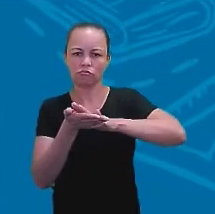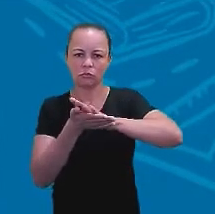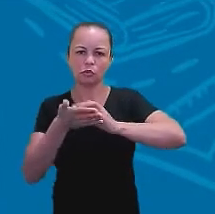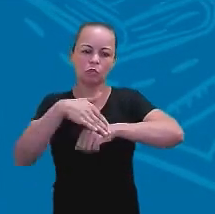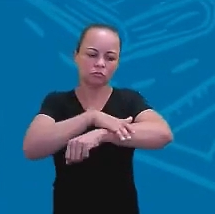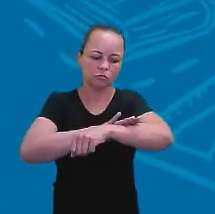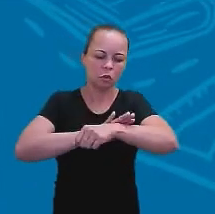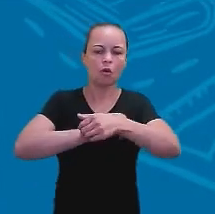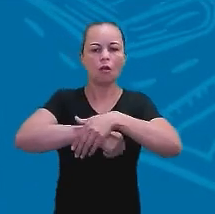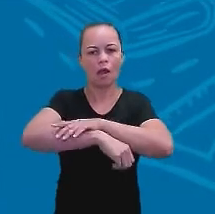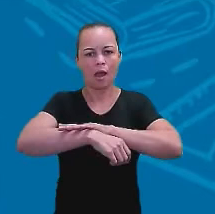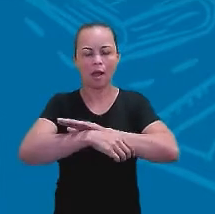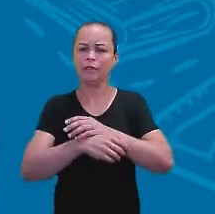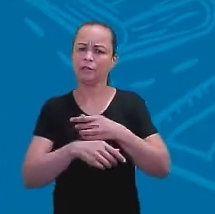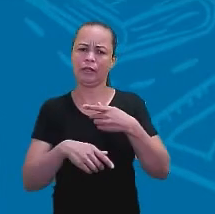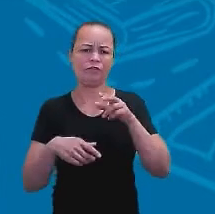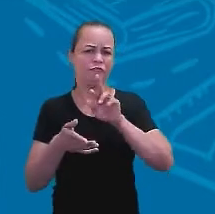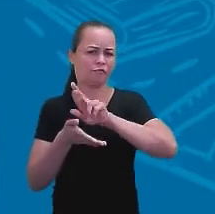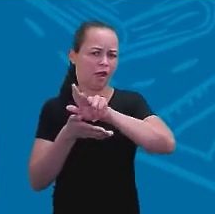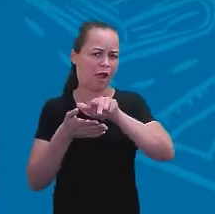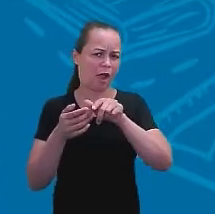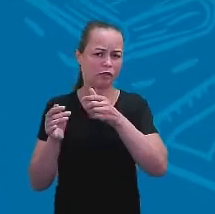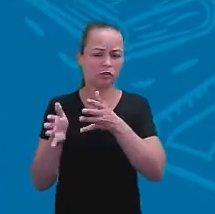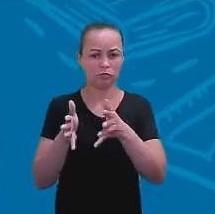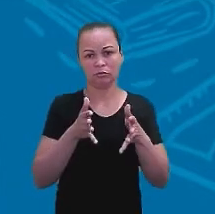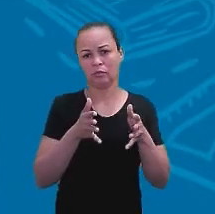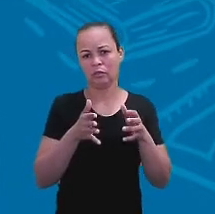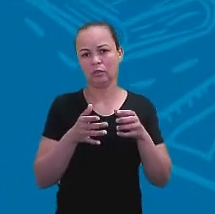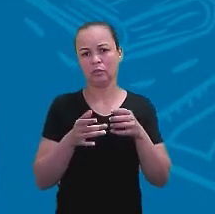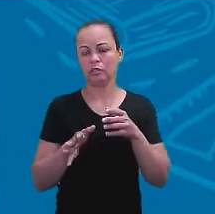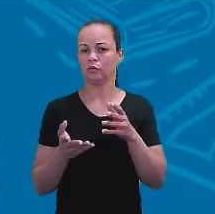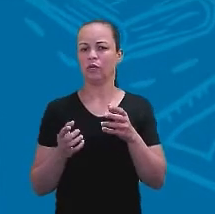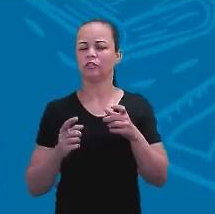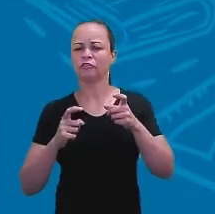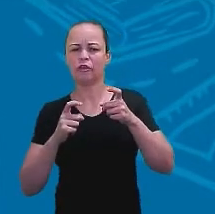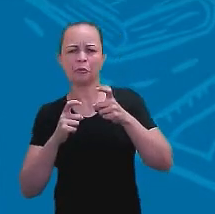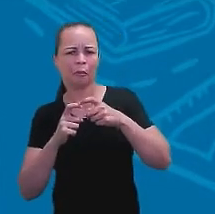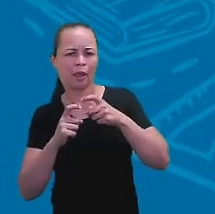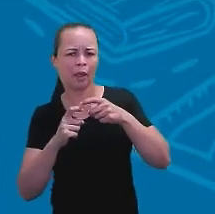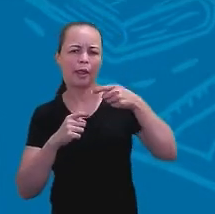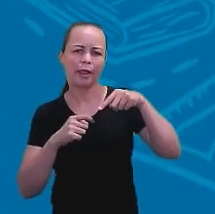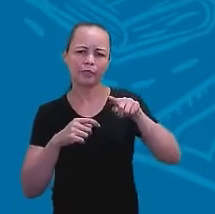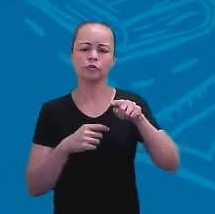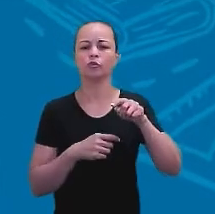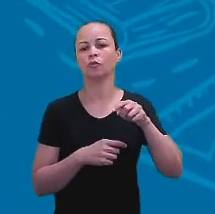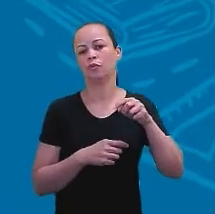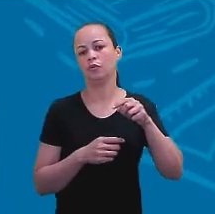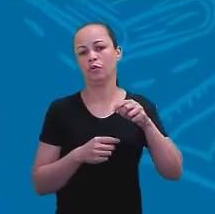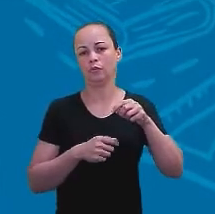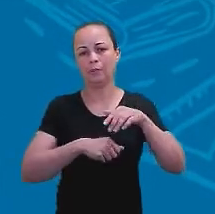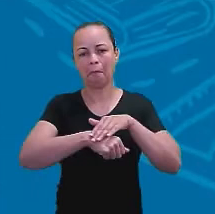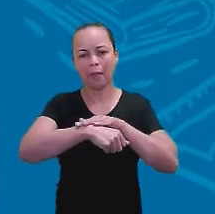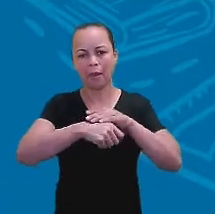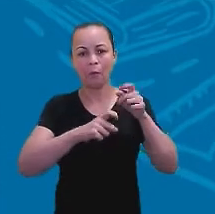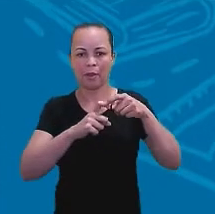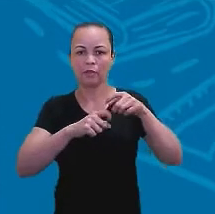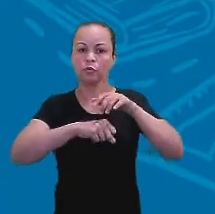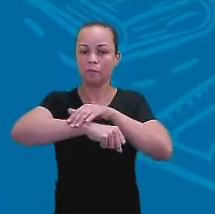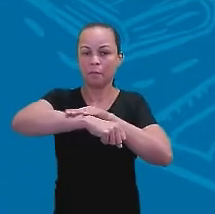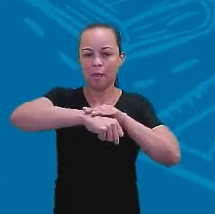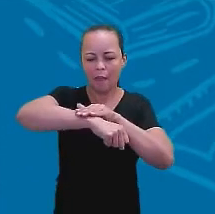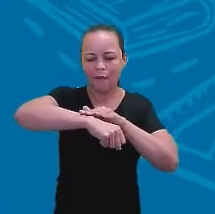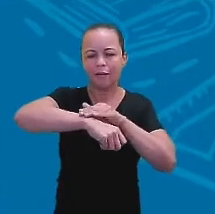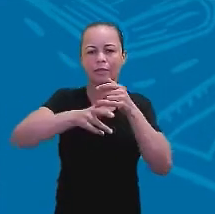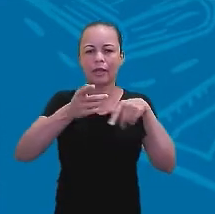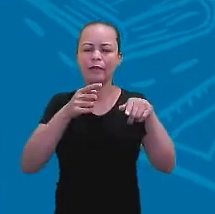fatores de proteção solar, tá certo? E aí a gente vai consultar o nosso médico, tá certo? Dermatologista, para saber qual